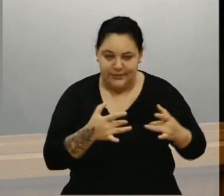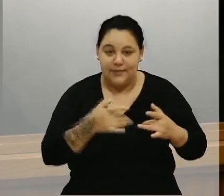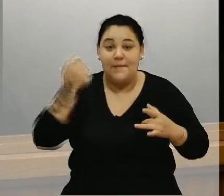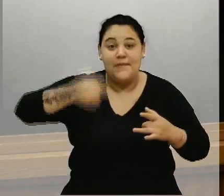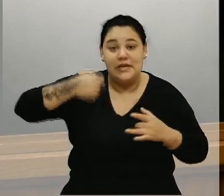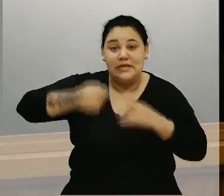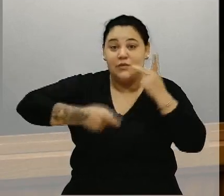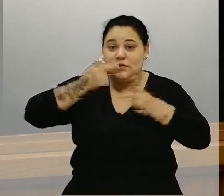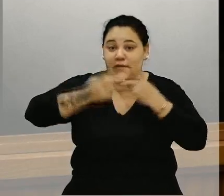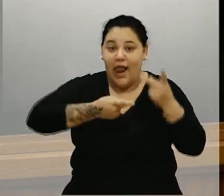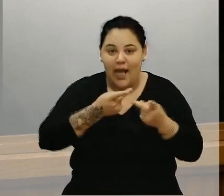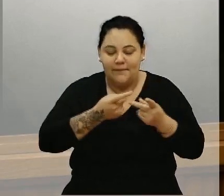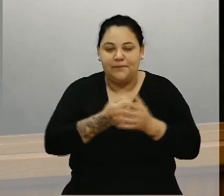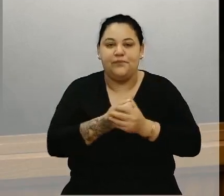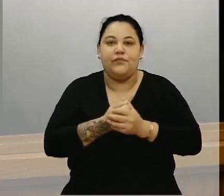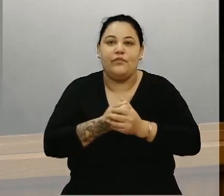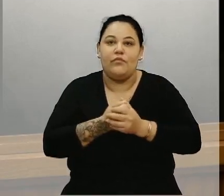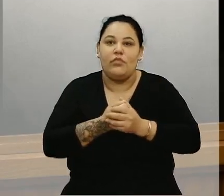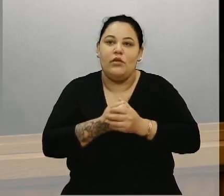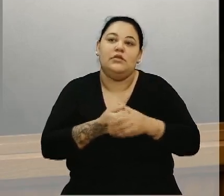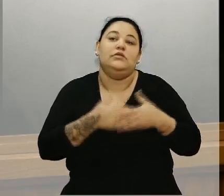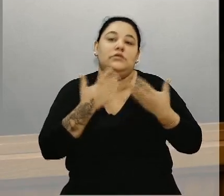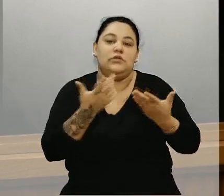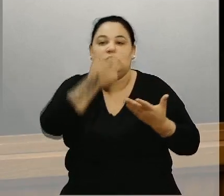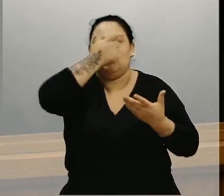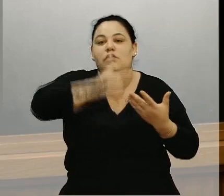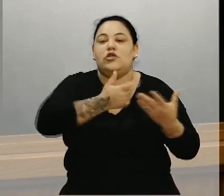falar sobre. Então, acho muito